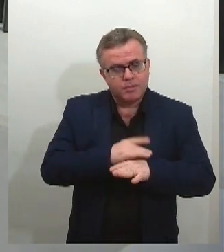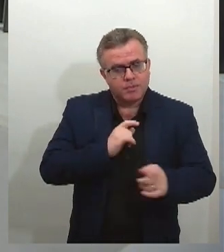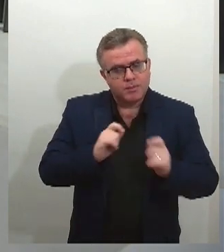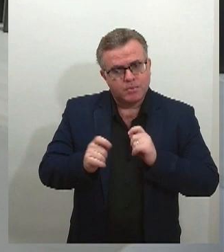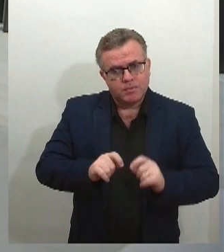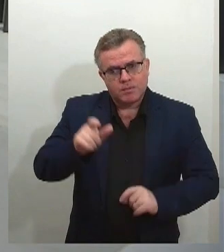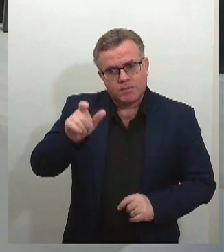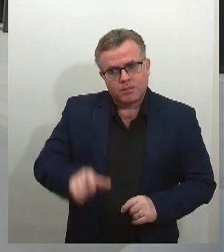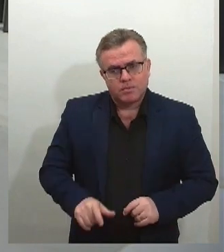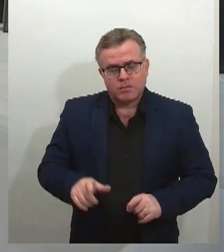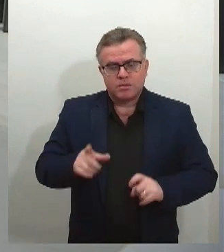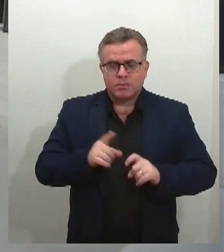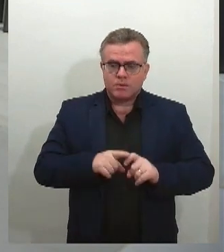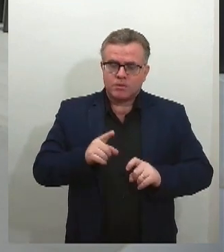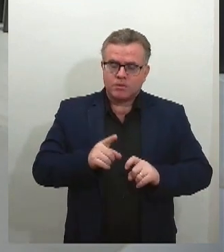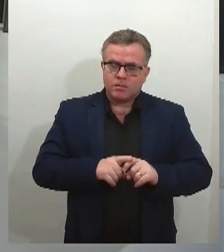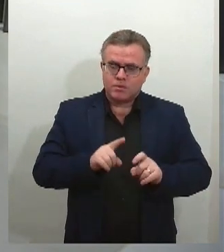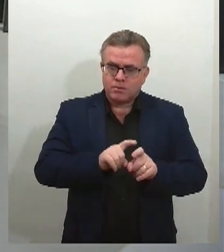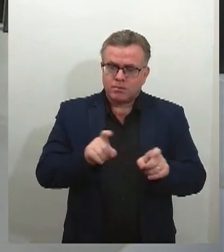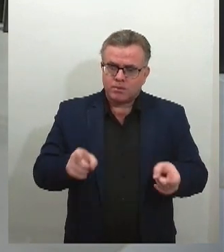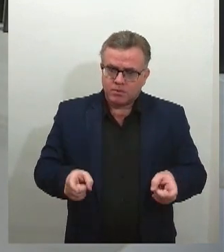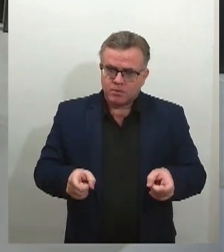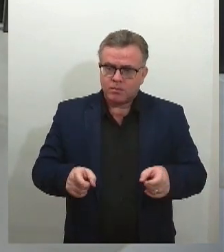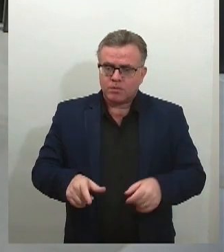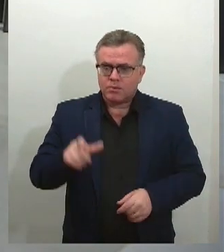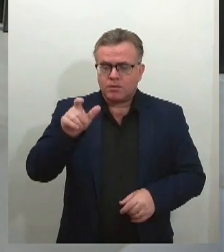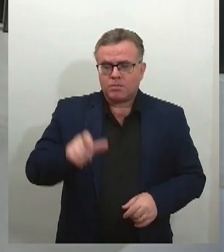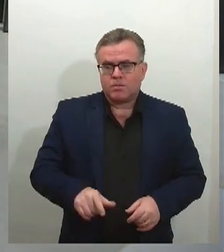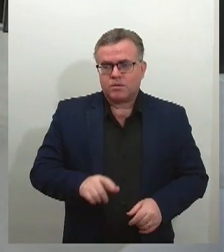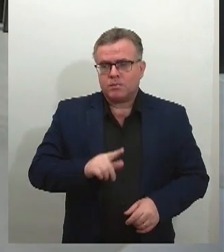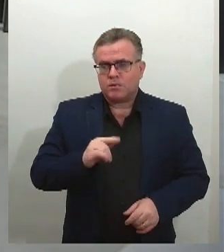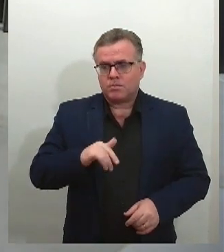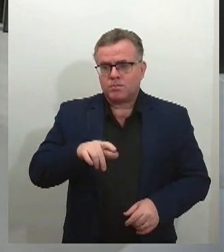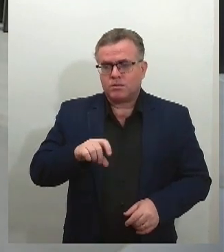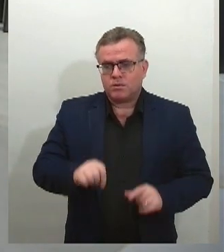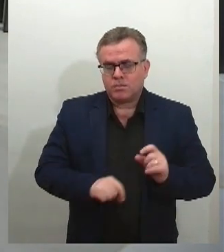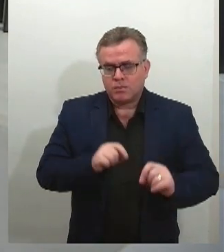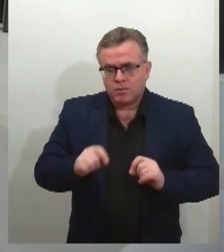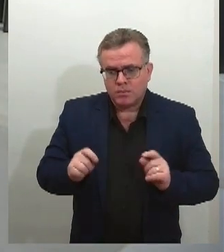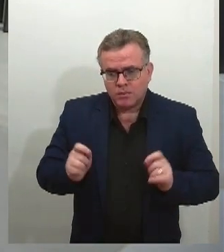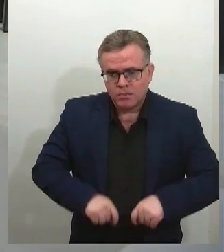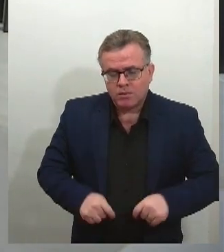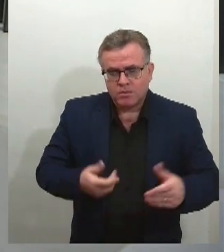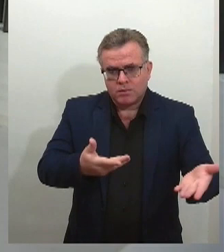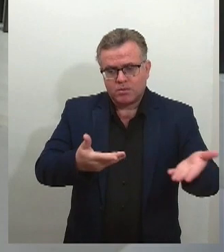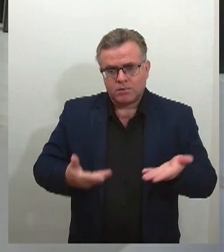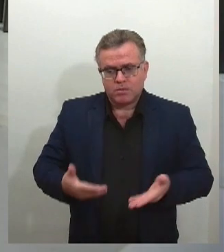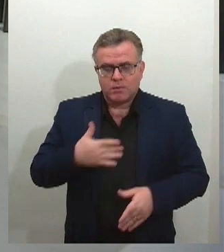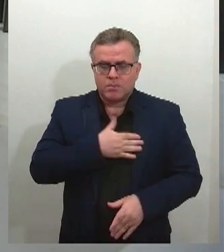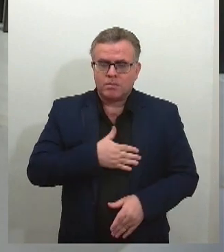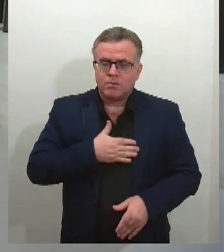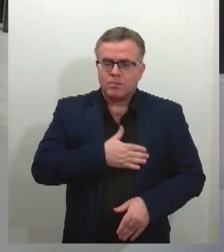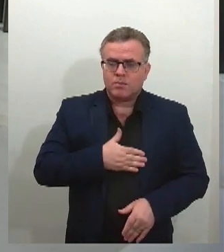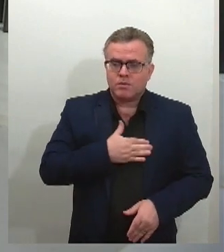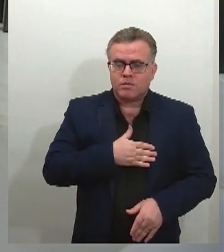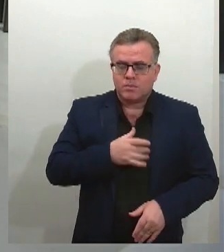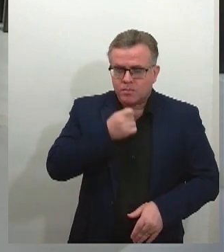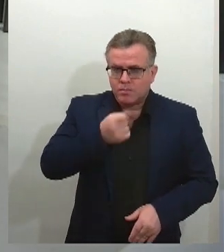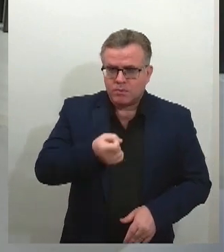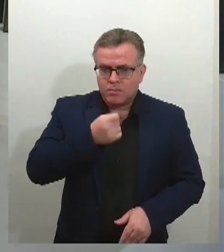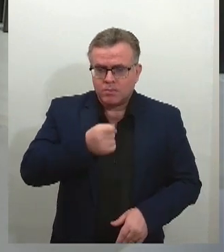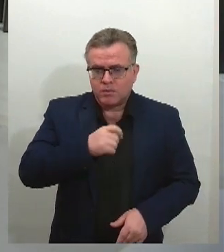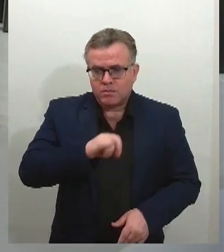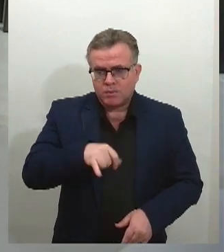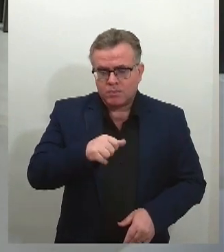médico ginecologista Kelso Passos. Bom dia, doutor Kelso, seja bem-vindo ao Jornal da Lese. Doutor, como a gente